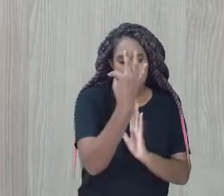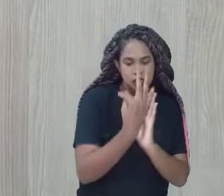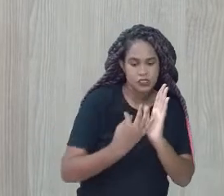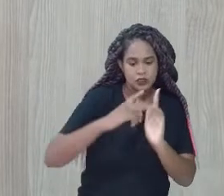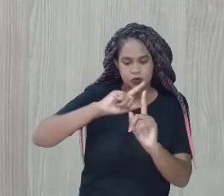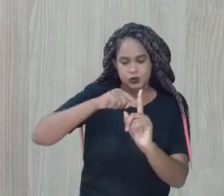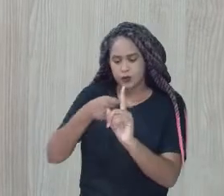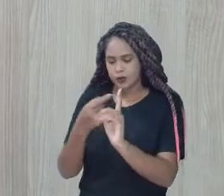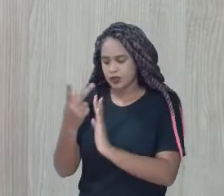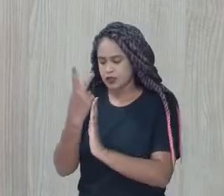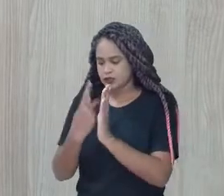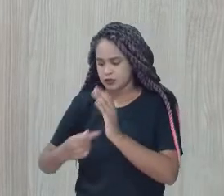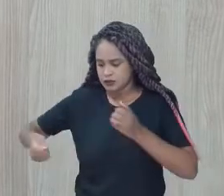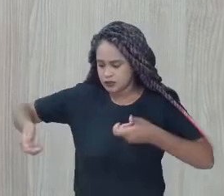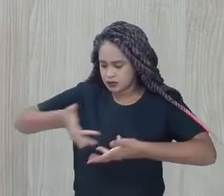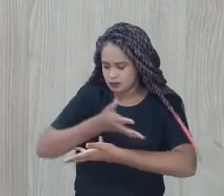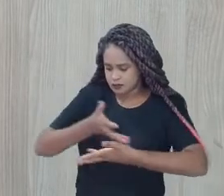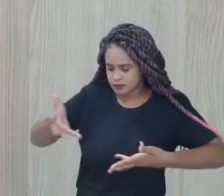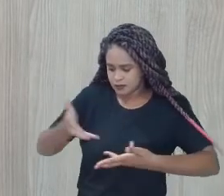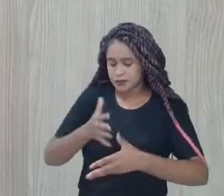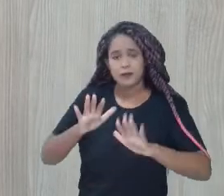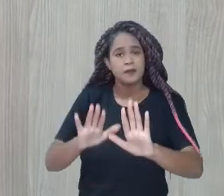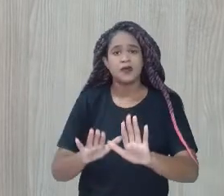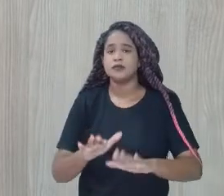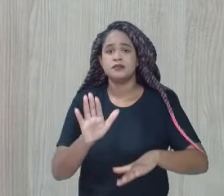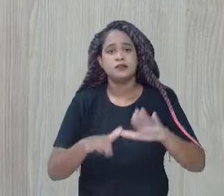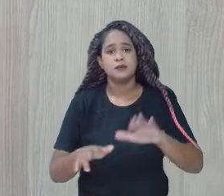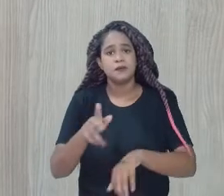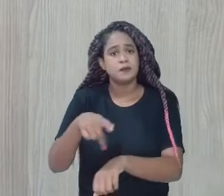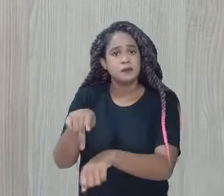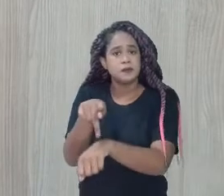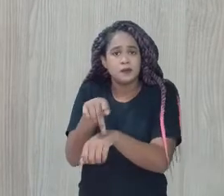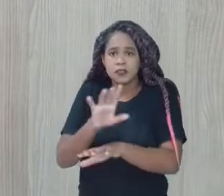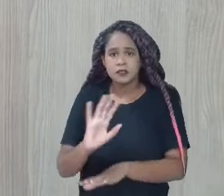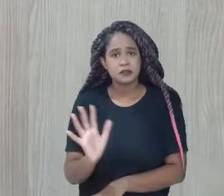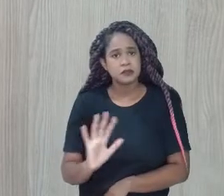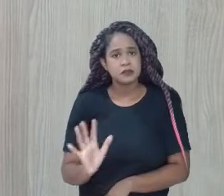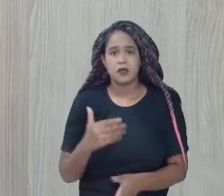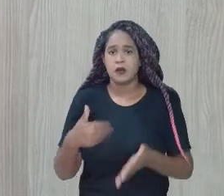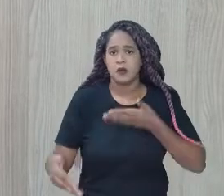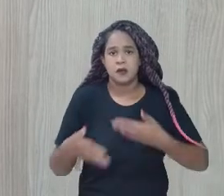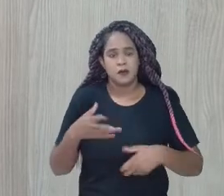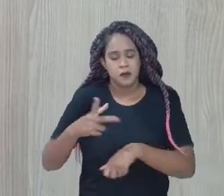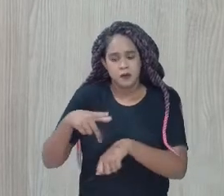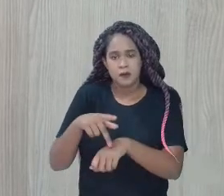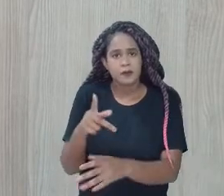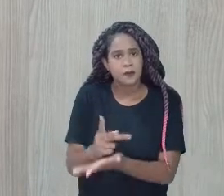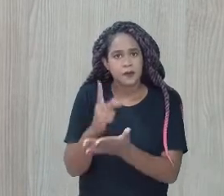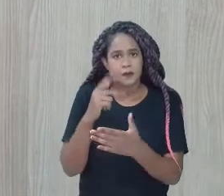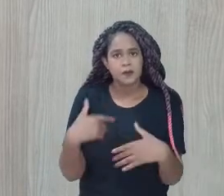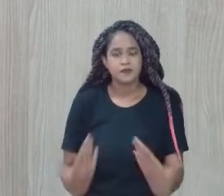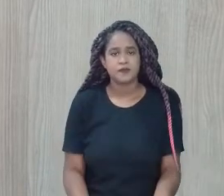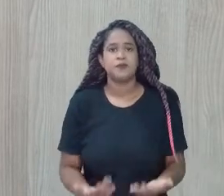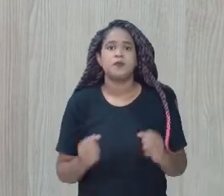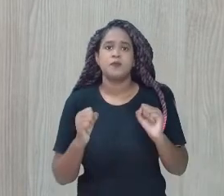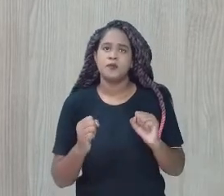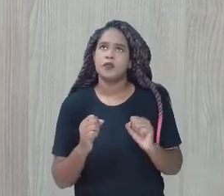também independente do país de origem, né? E isso é muito curioso, porque poderia ser que